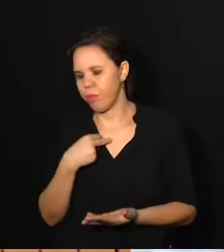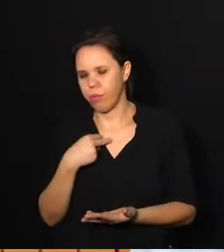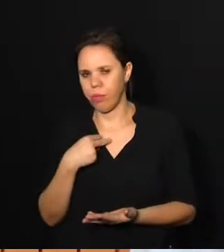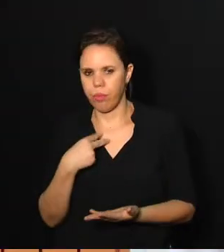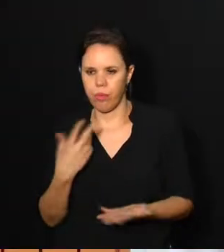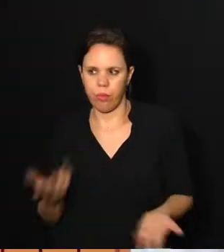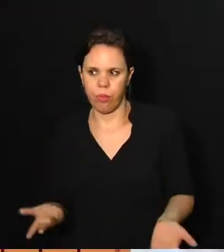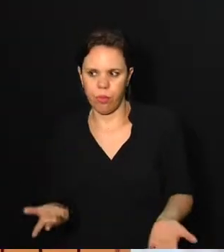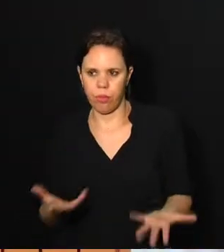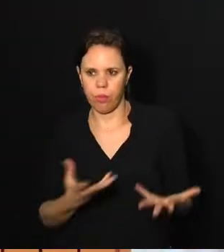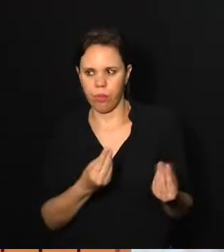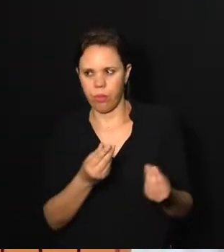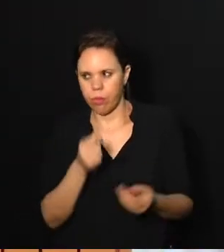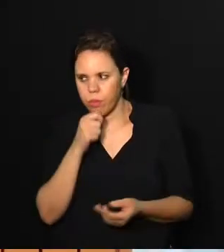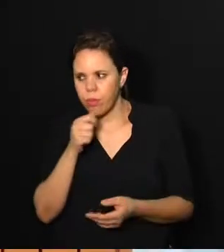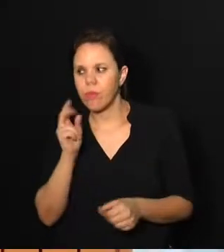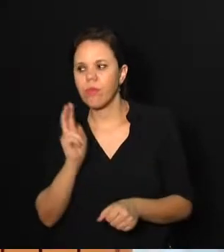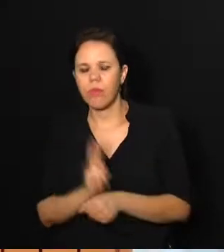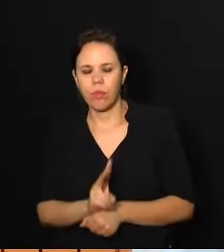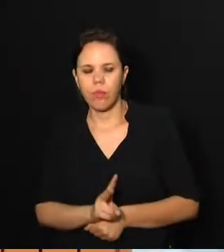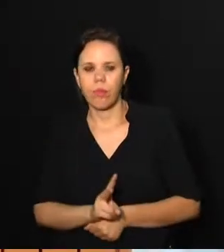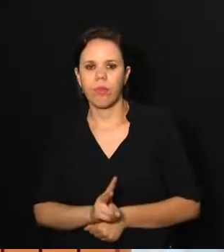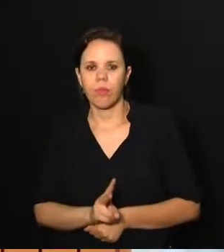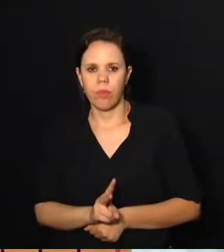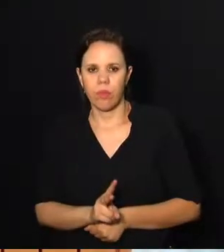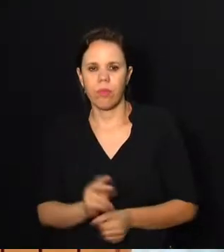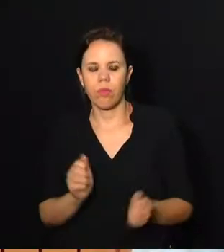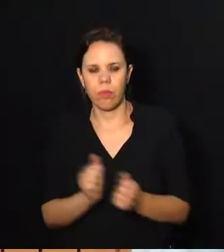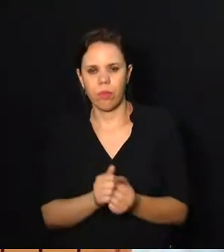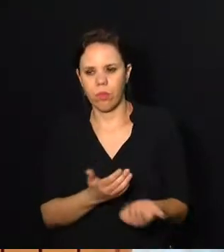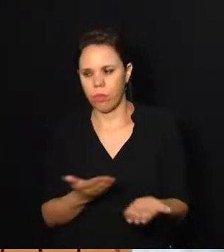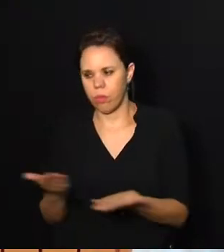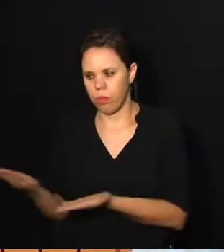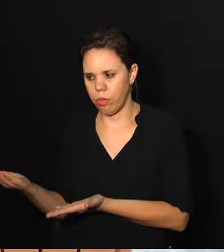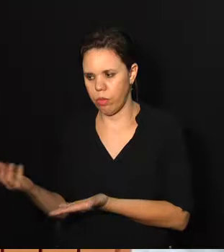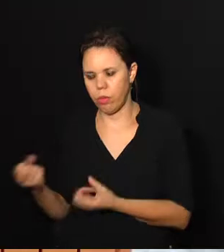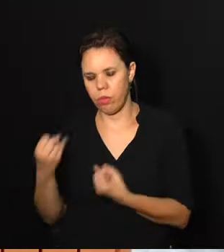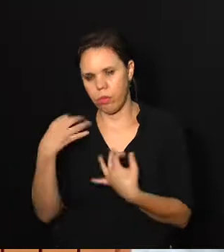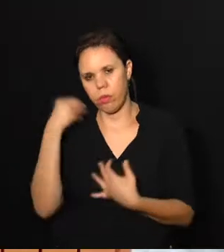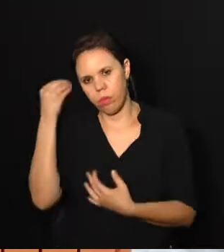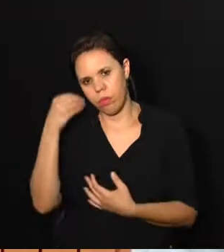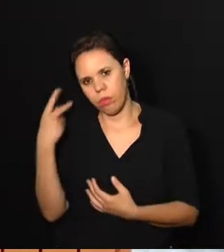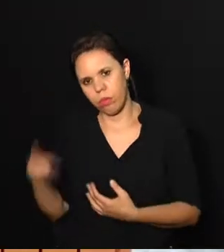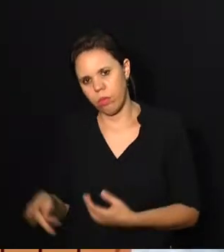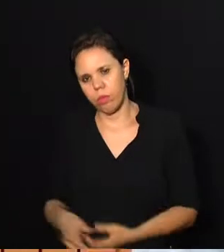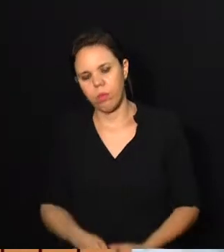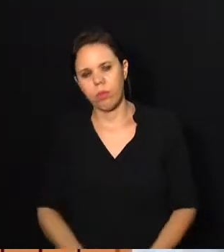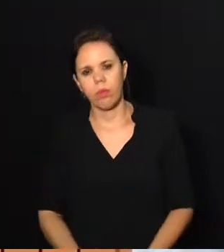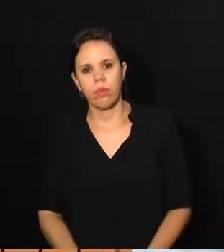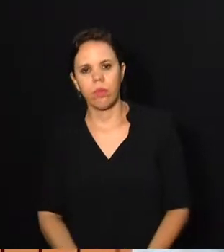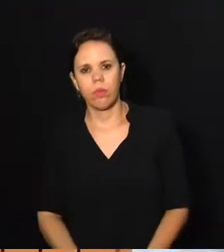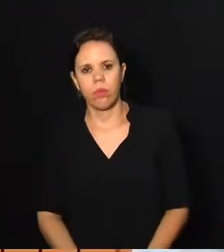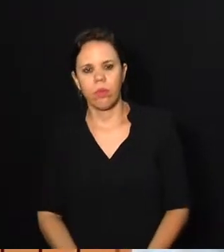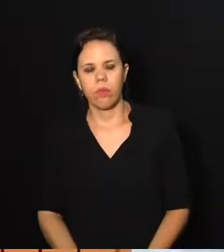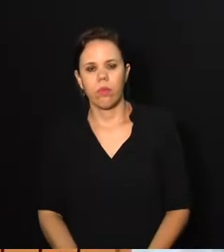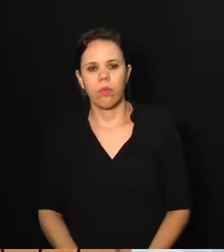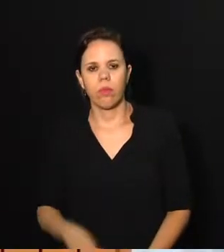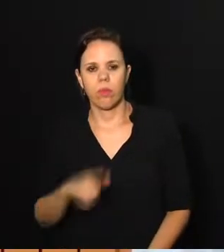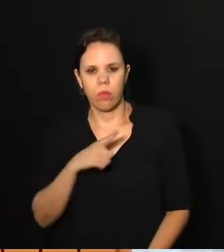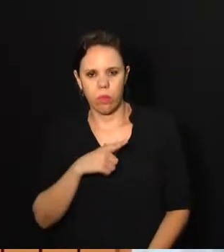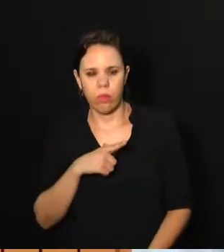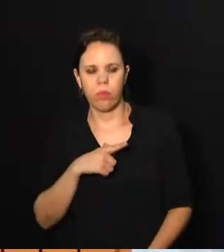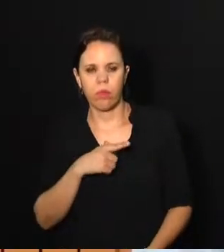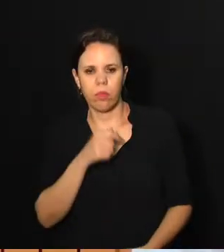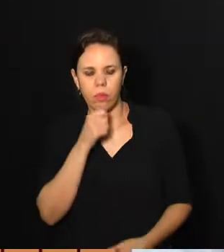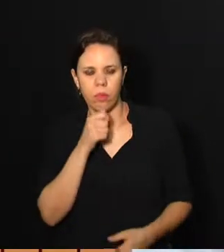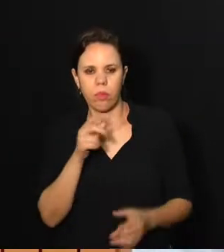né? Muitos ainda cuidam, né? Eu estou com o Paulo Venturini aqui, ele vai falar da experiência dele aqui, né? Que tem pai e mãe que ele ainda cuida em